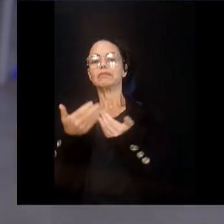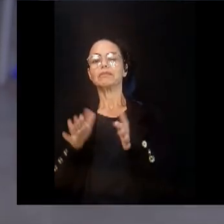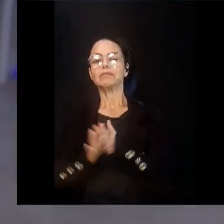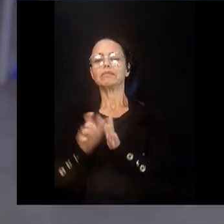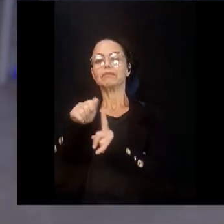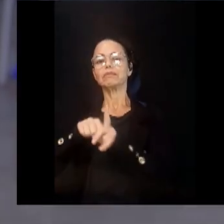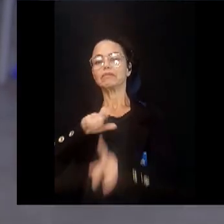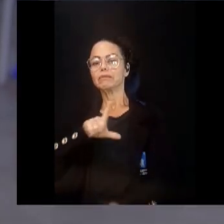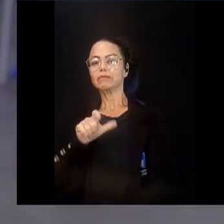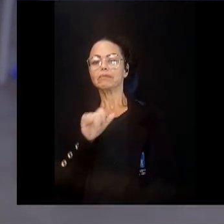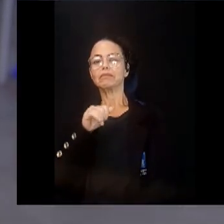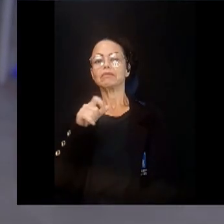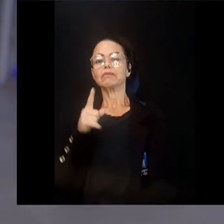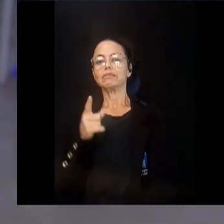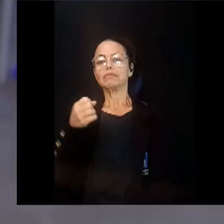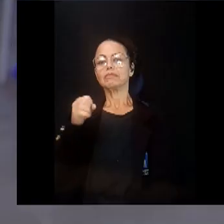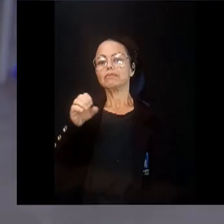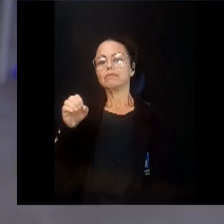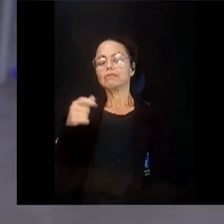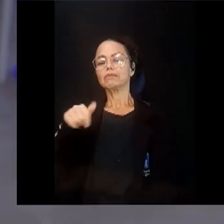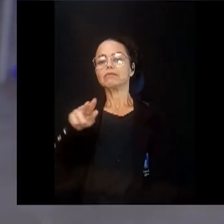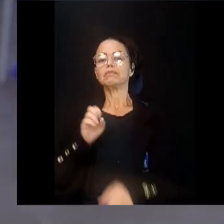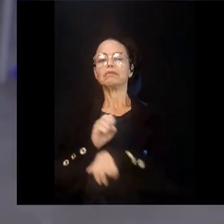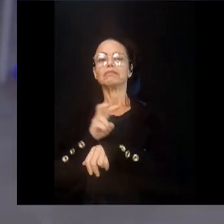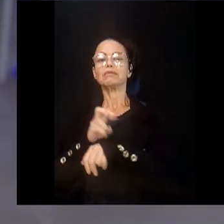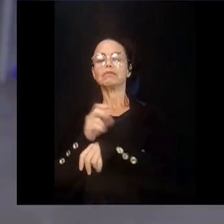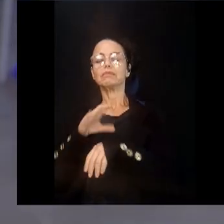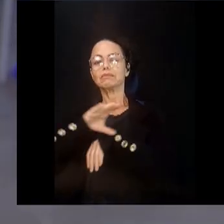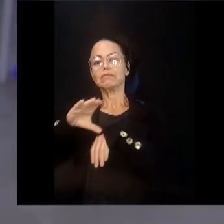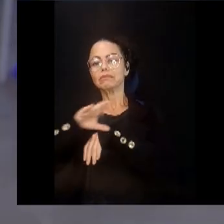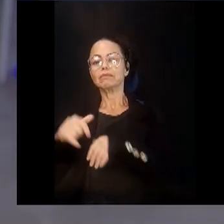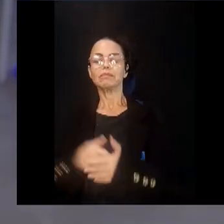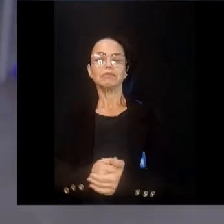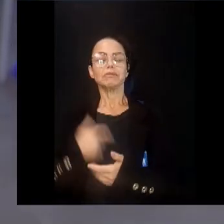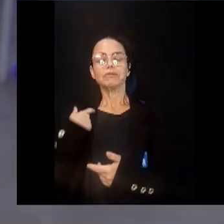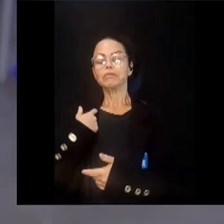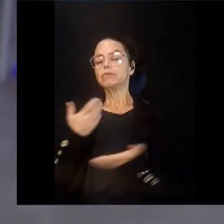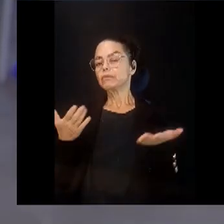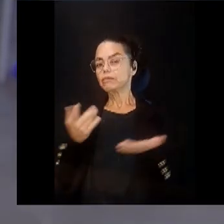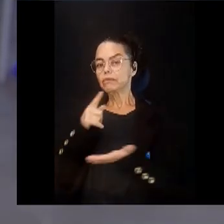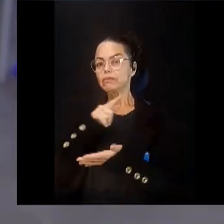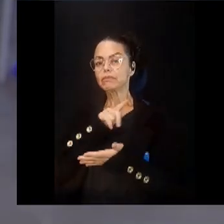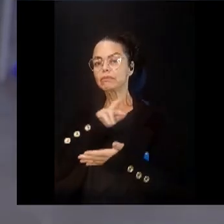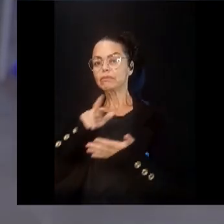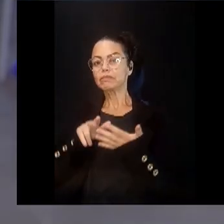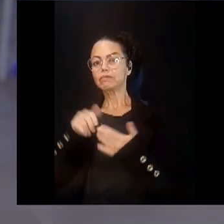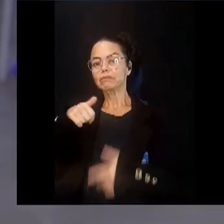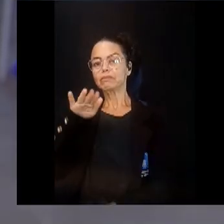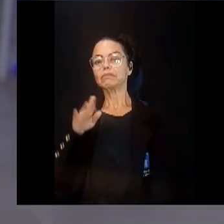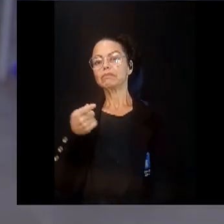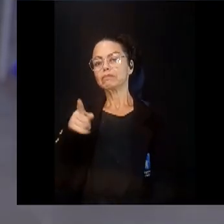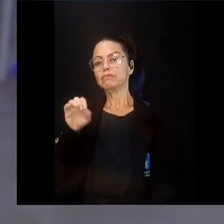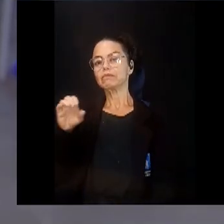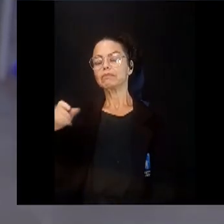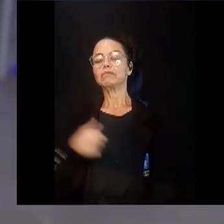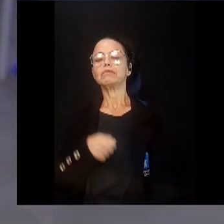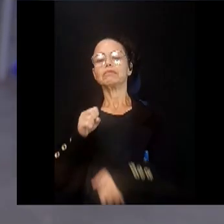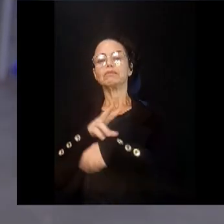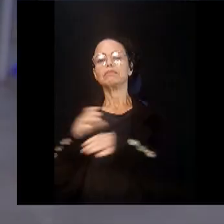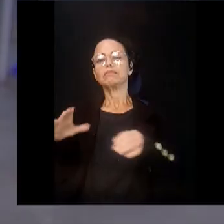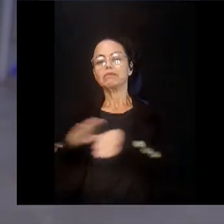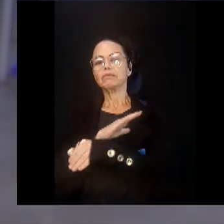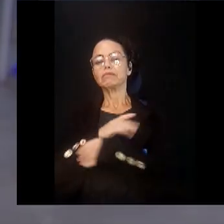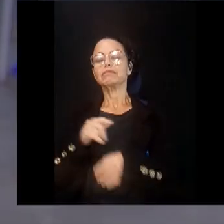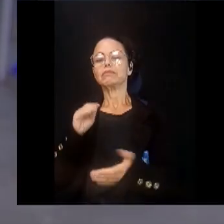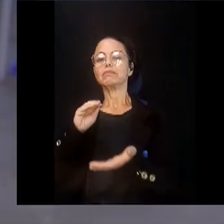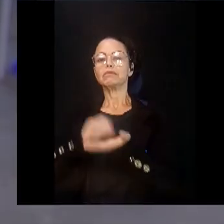de 1.800 vagas para cursos profissionalizantes. Dessas, mais de 1.000 vagas já foram preenchidas, porém ainda restam